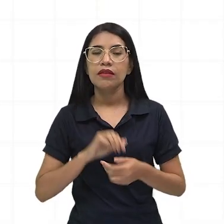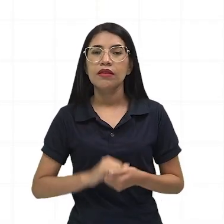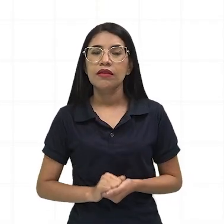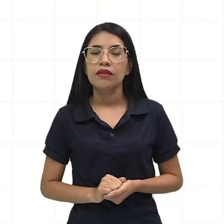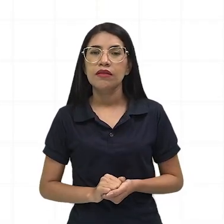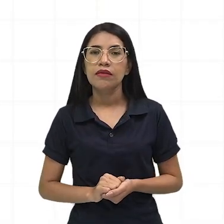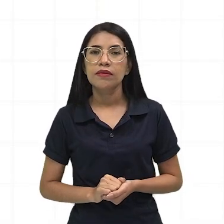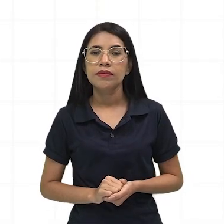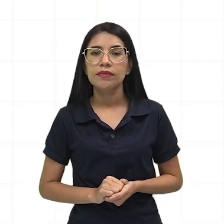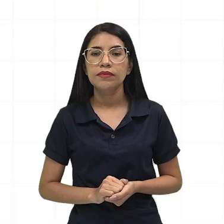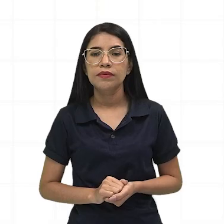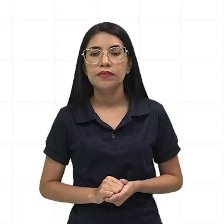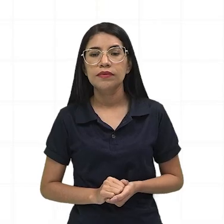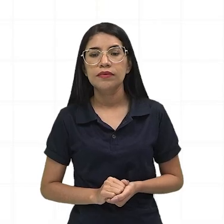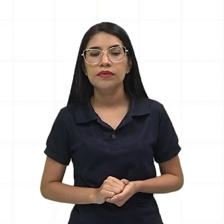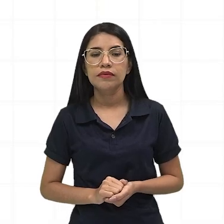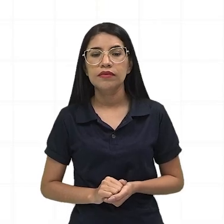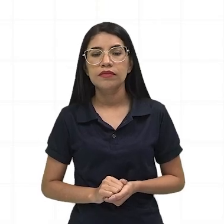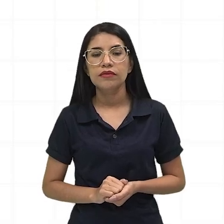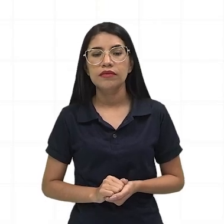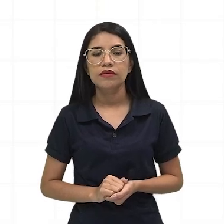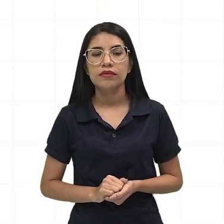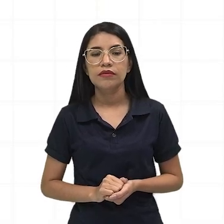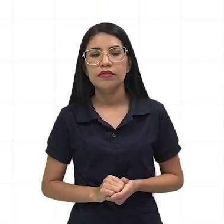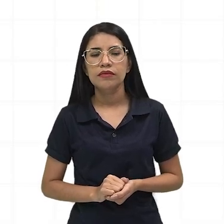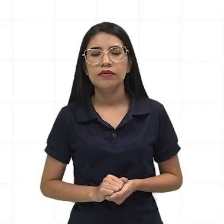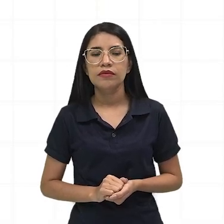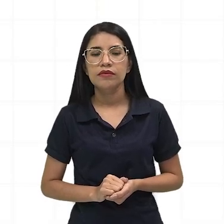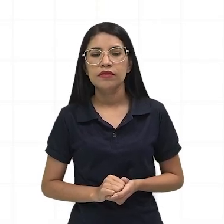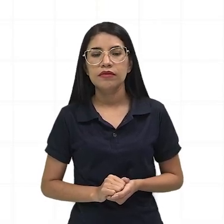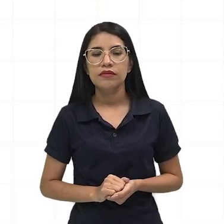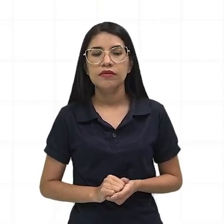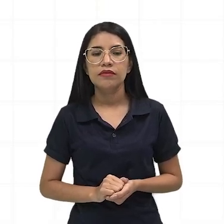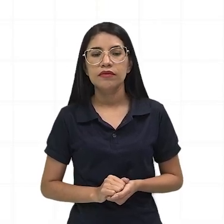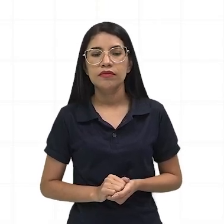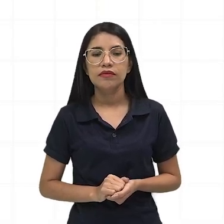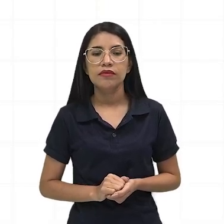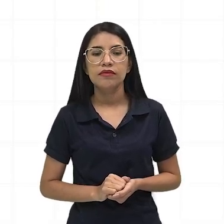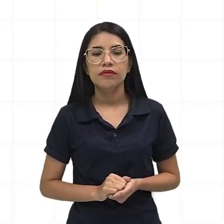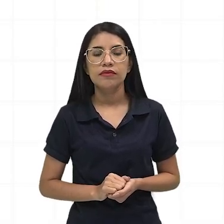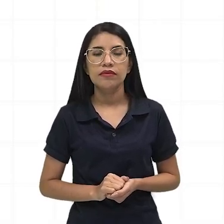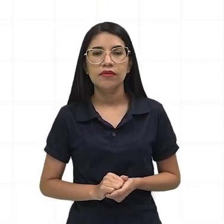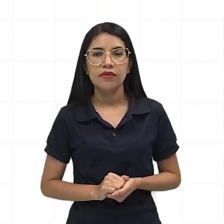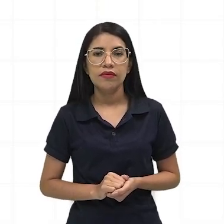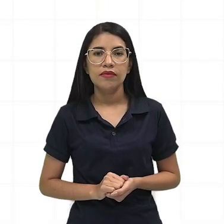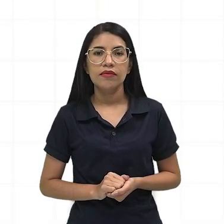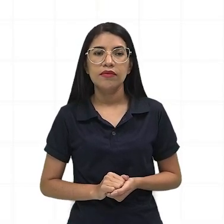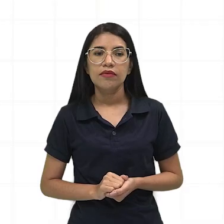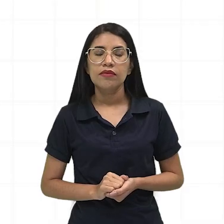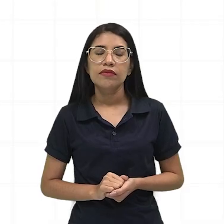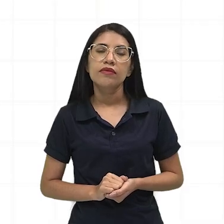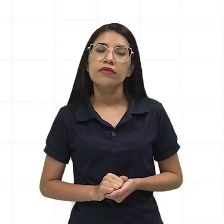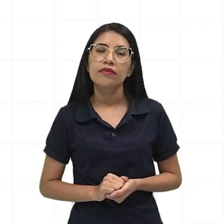um número, né? Um número irracional.